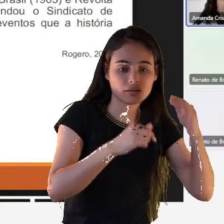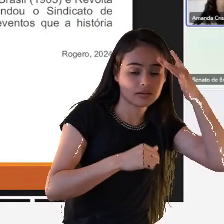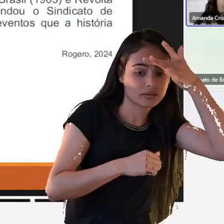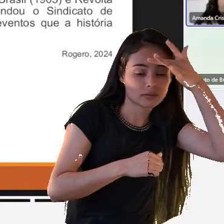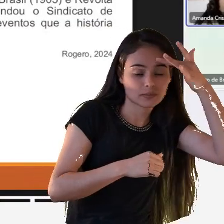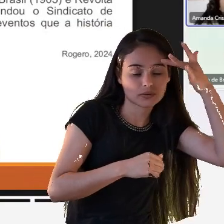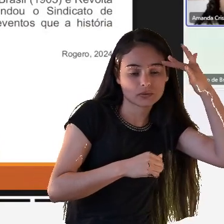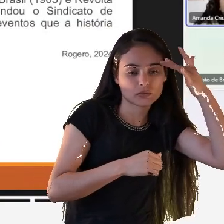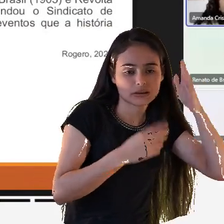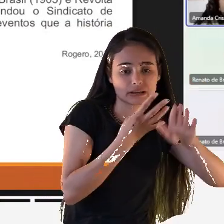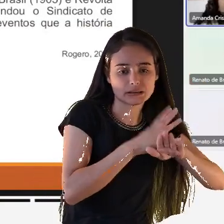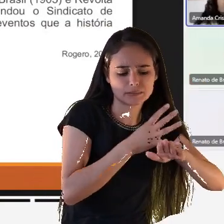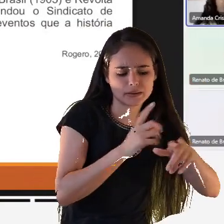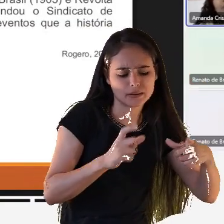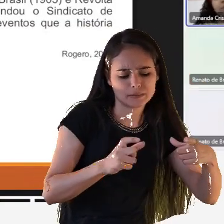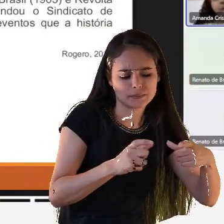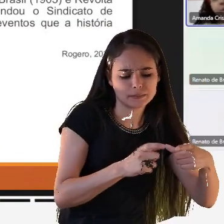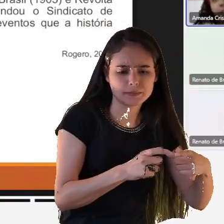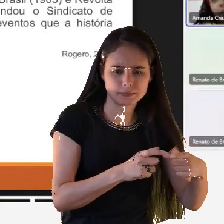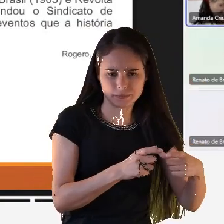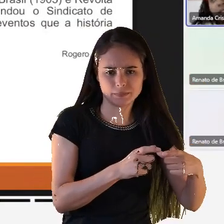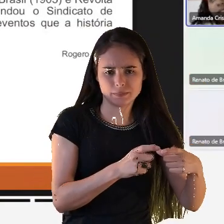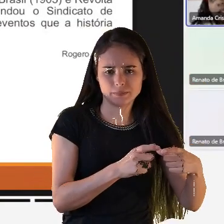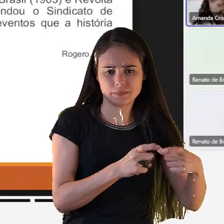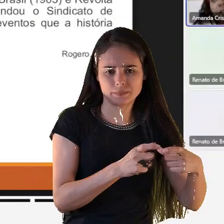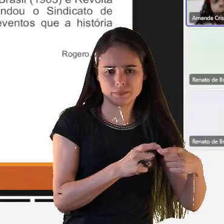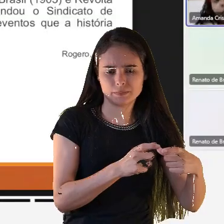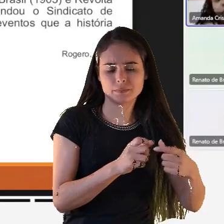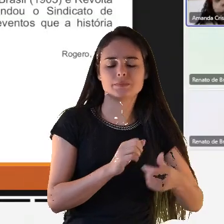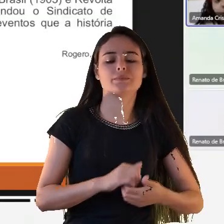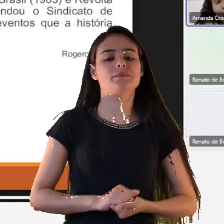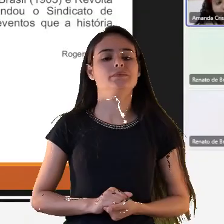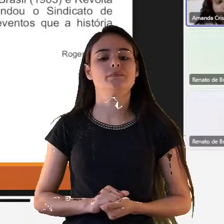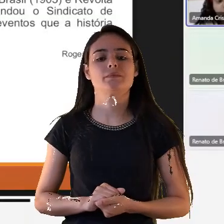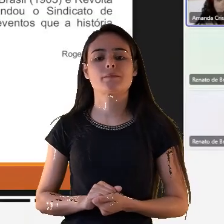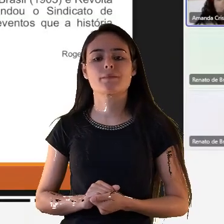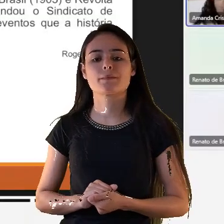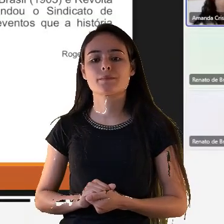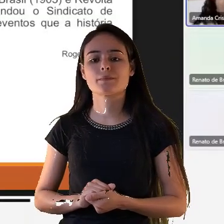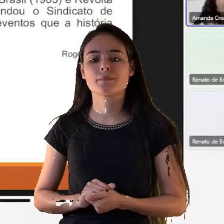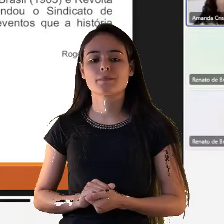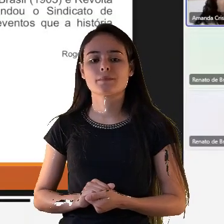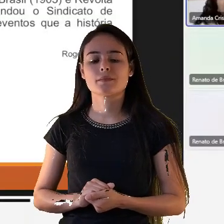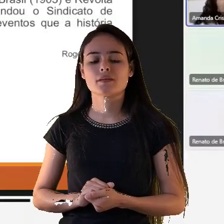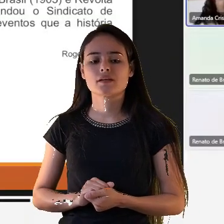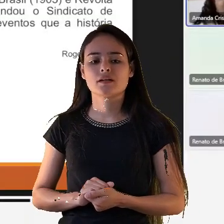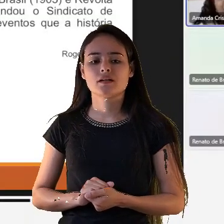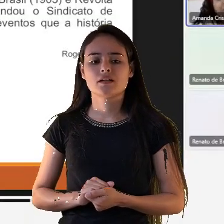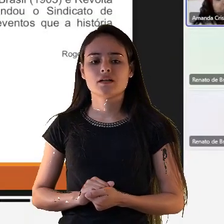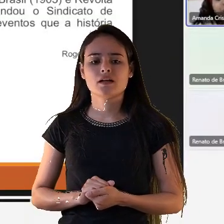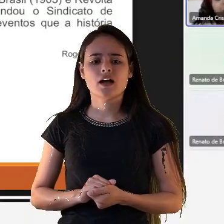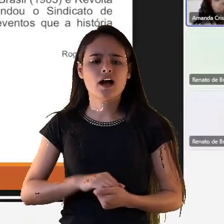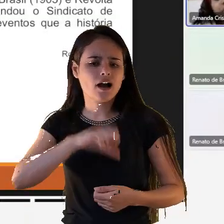importante, porque às vezes as pessoas elas têm essa ilusão, né, de